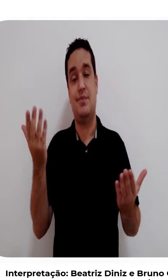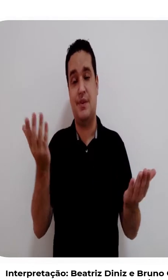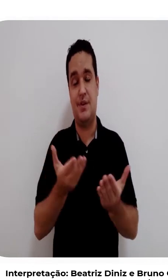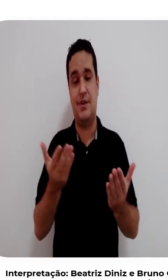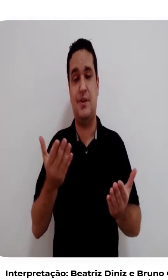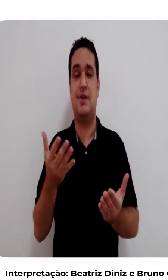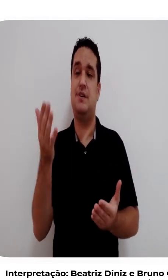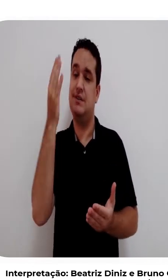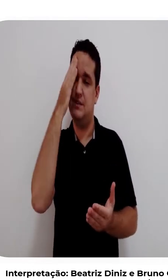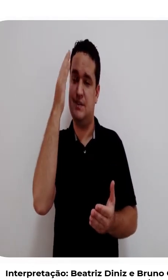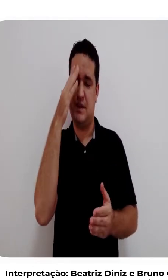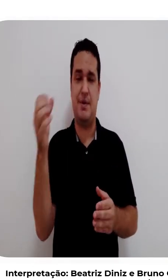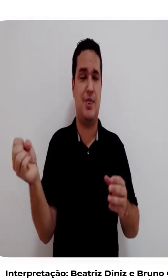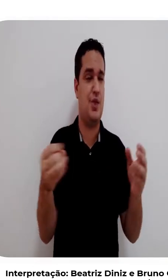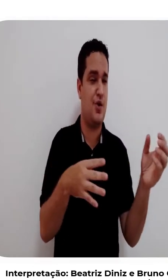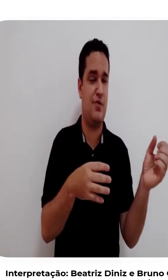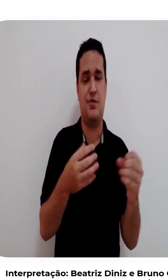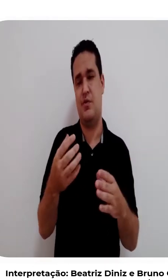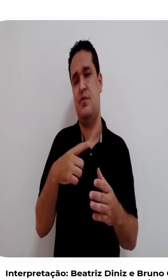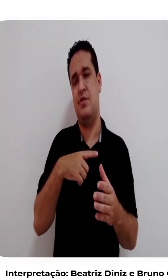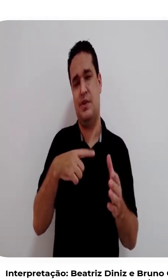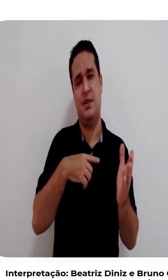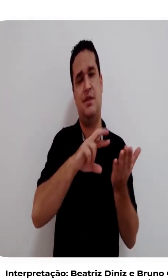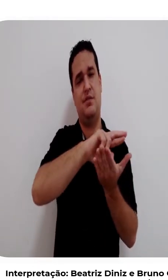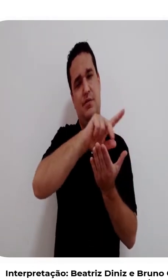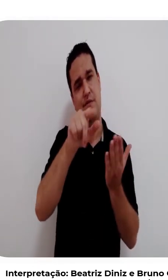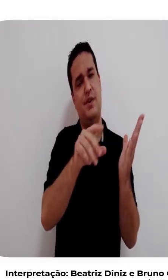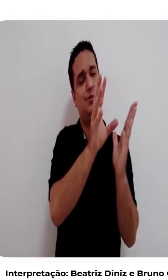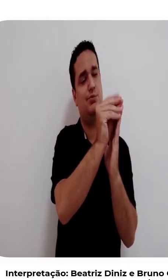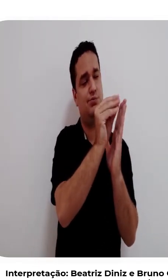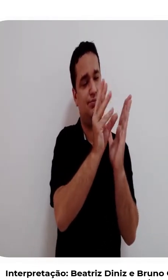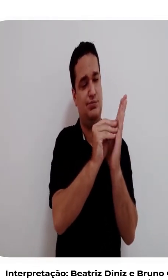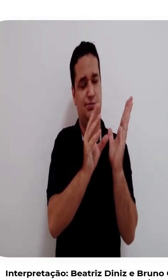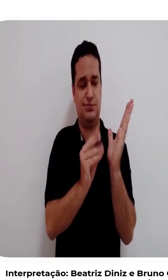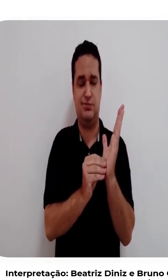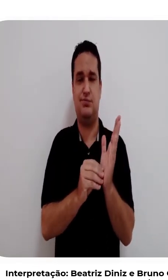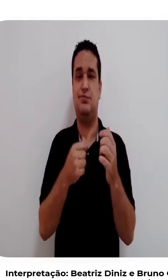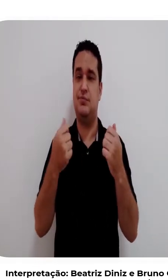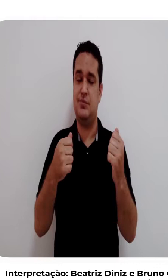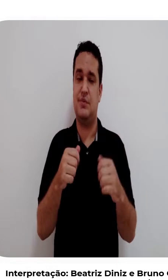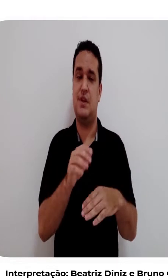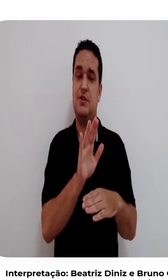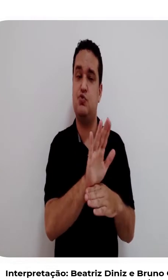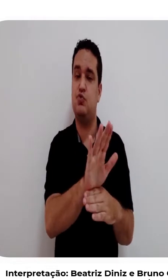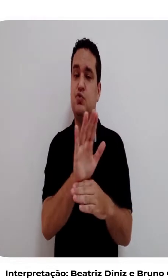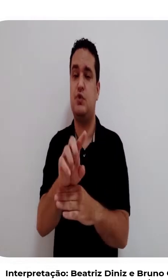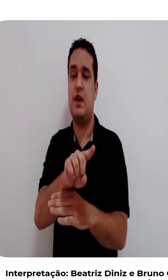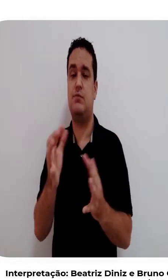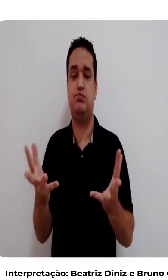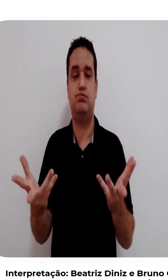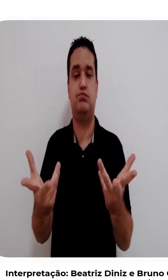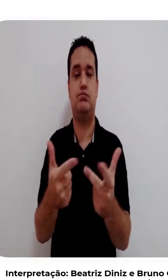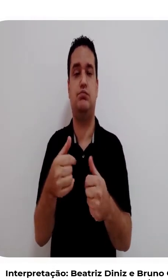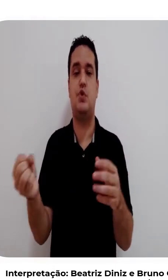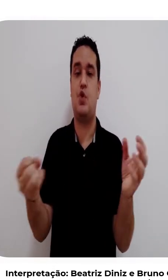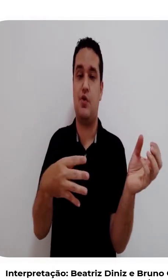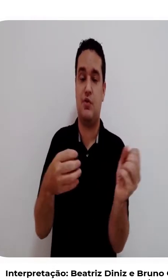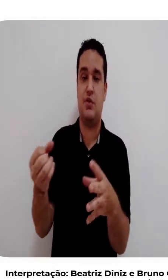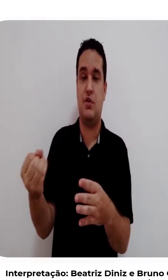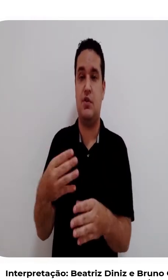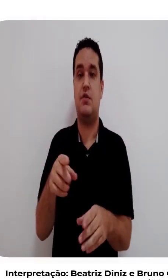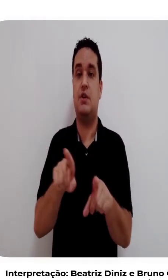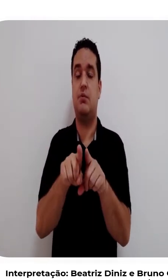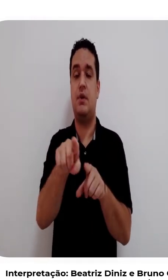sabe que a gente tem todos aí os nossos conteúdos, né, e habilidades a serem trabalhadas, mas que seja prazeroso